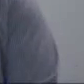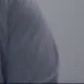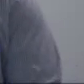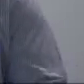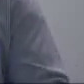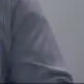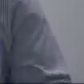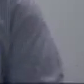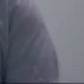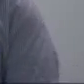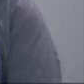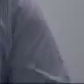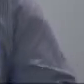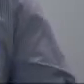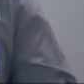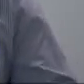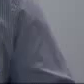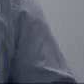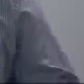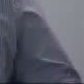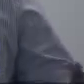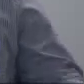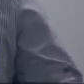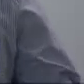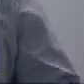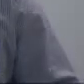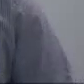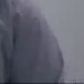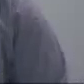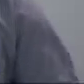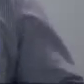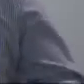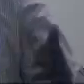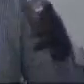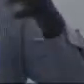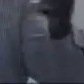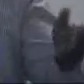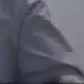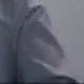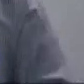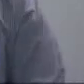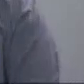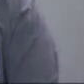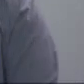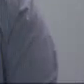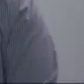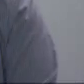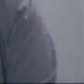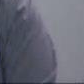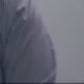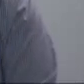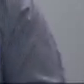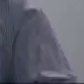diversas partes da cidade a gente tivemos percorrendo. Inclusive serviços de poda de mato, também pudemos visualizar naquela região do Nossa Senhora das